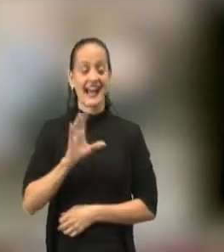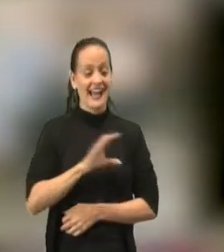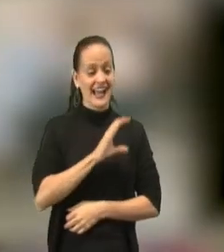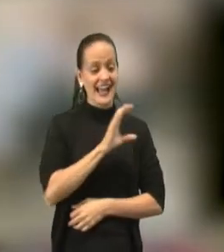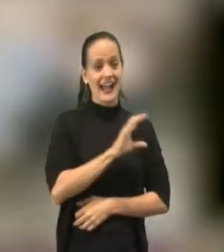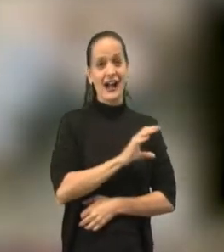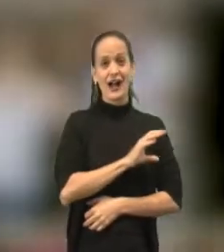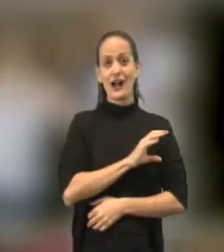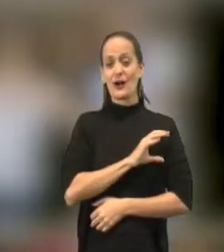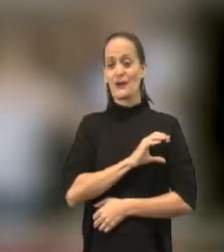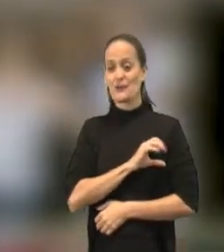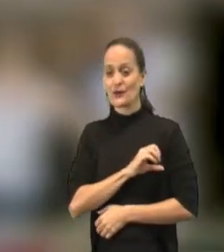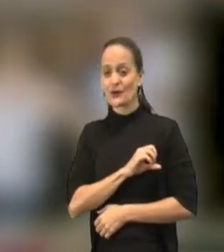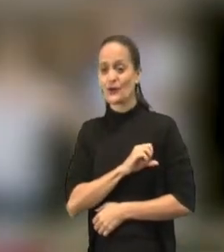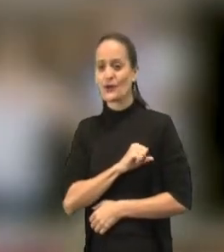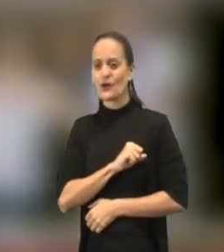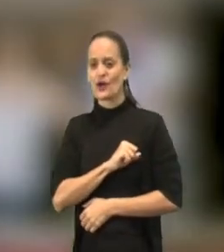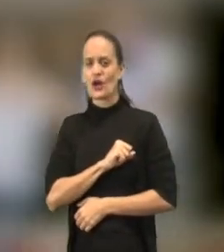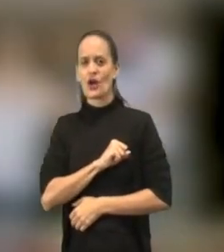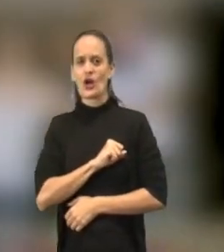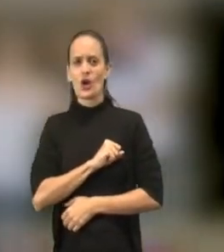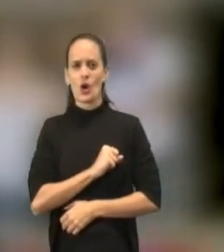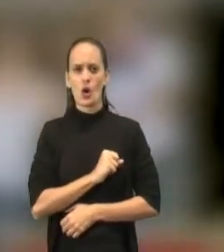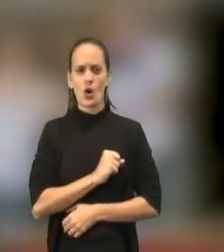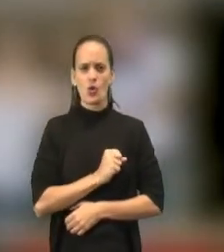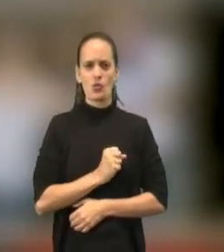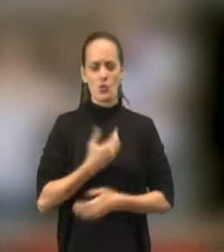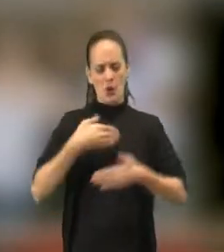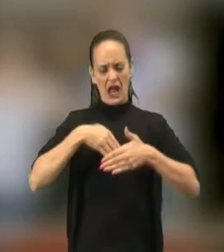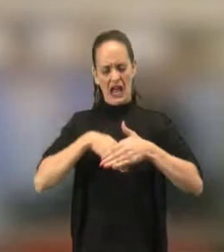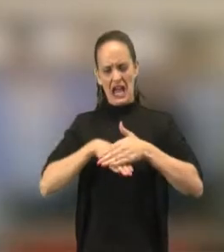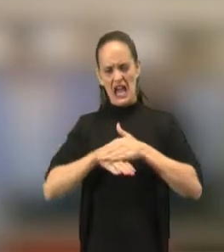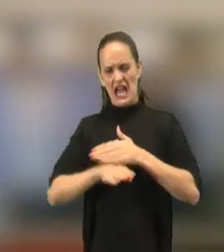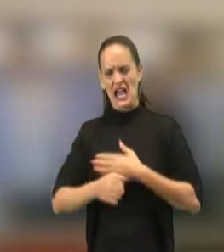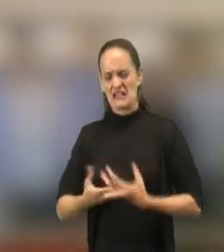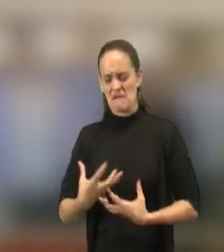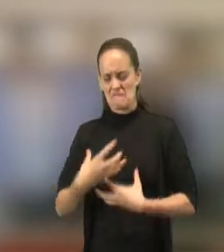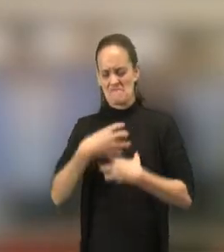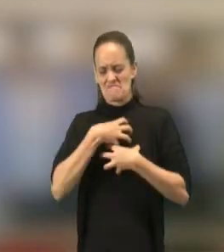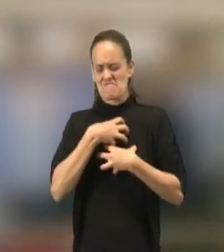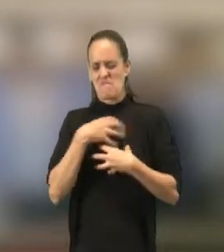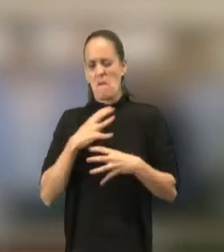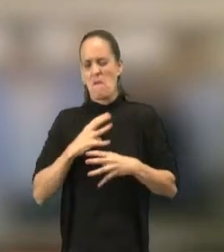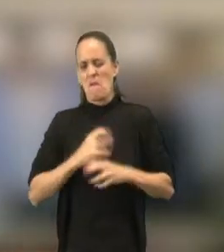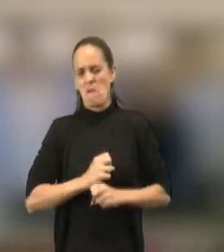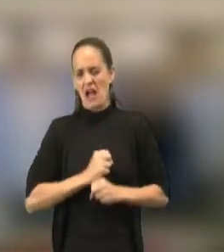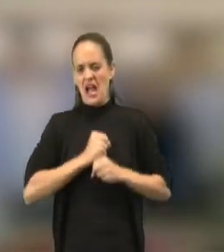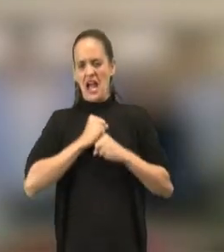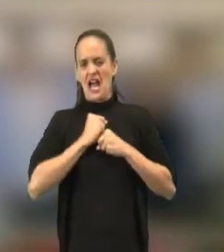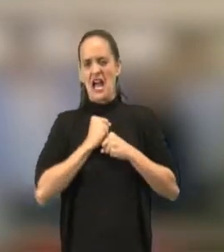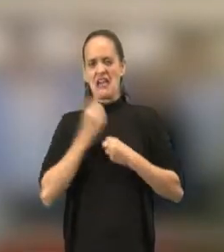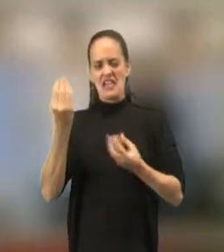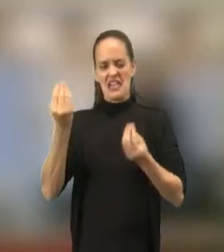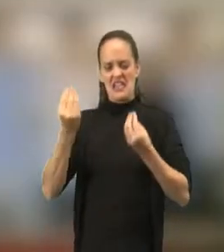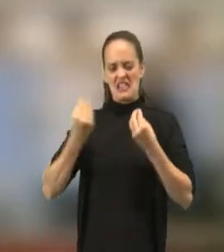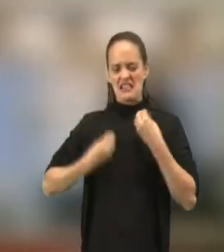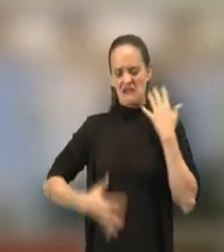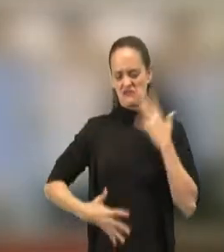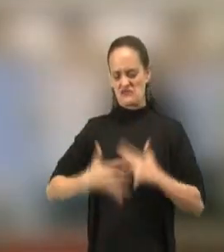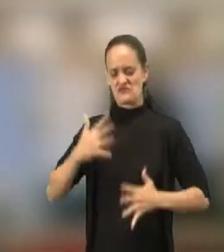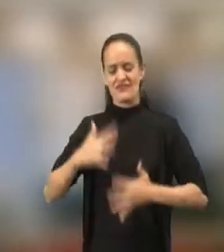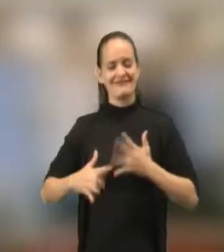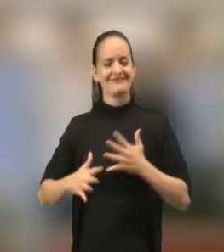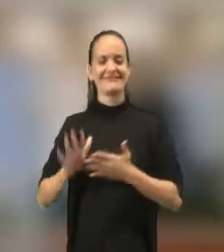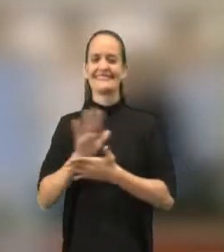Amor que não guarda mágoa, que não maltrata, que é pura